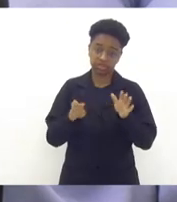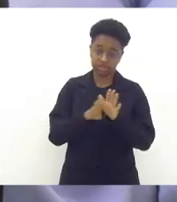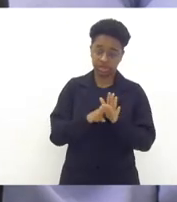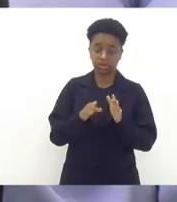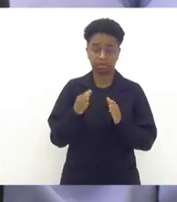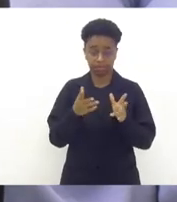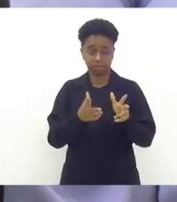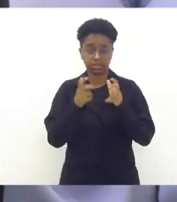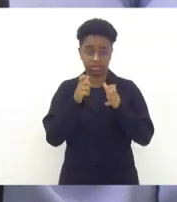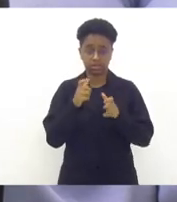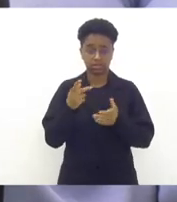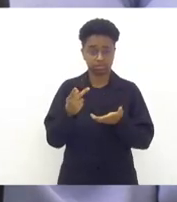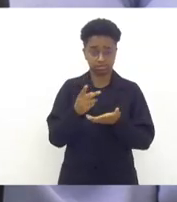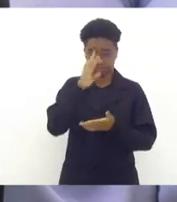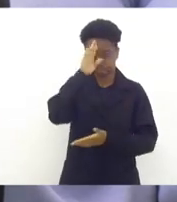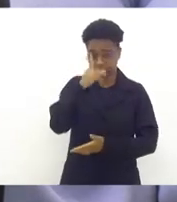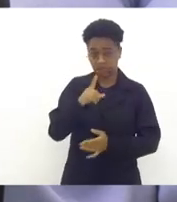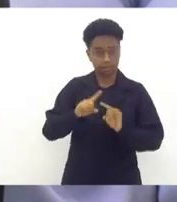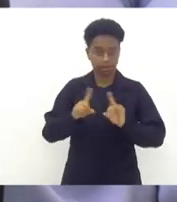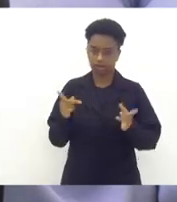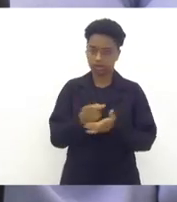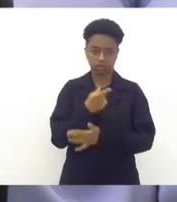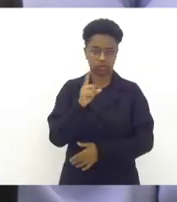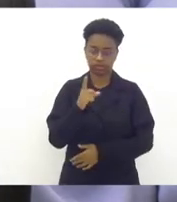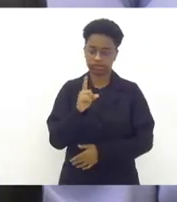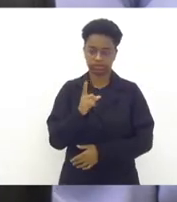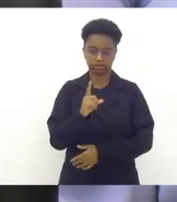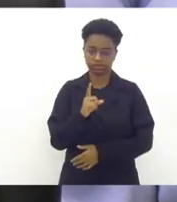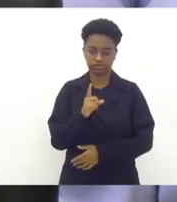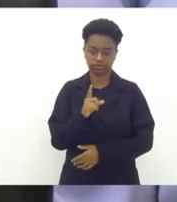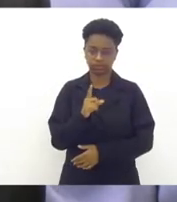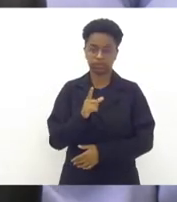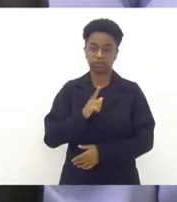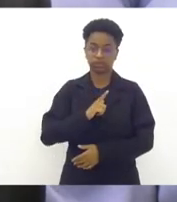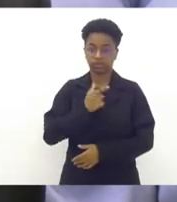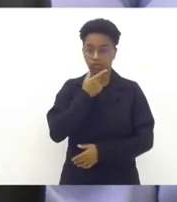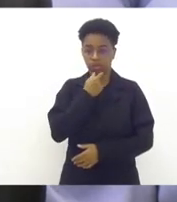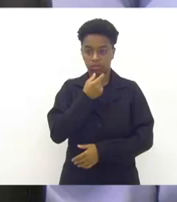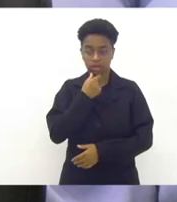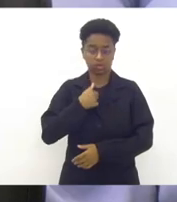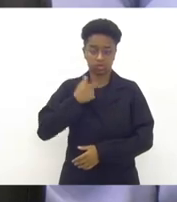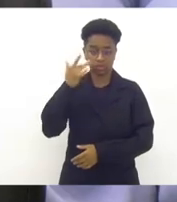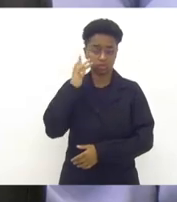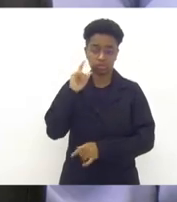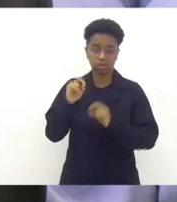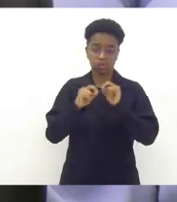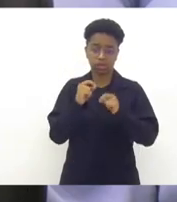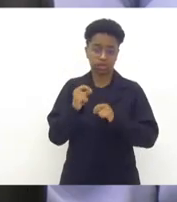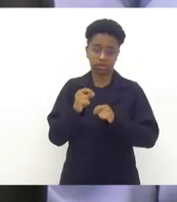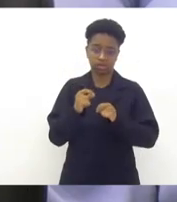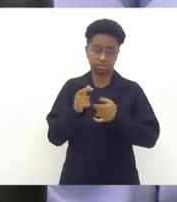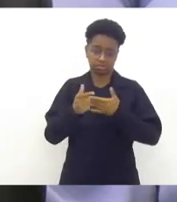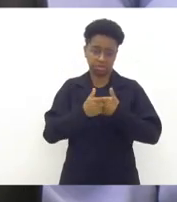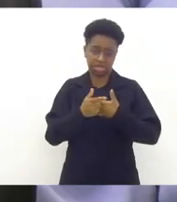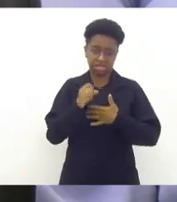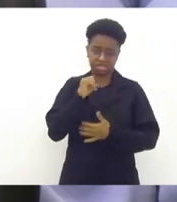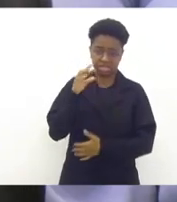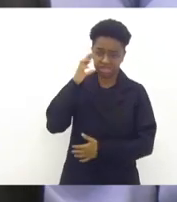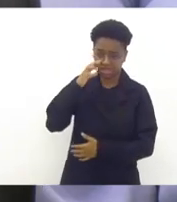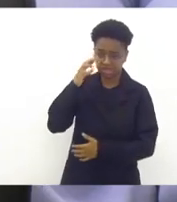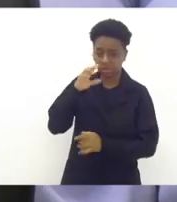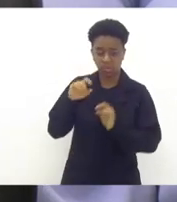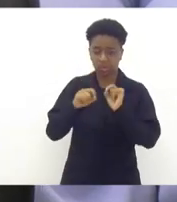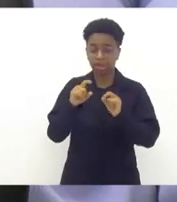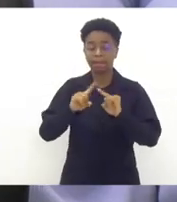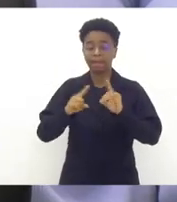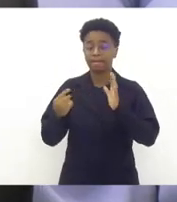bem. Ele vai ser liberado, mas não é assim que acontece. Tinha um rapaz lá que eu não sei o que ele era, se era detetive, eu não sei. Ele me fazia